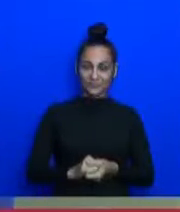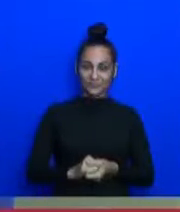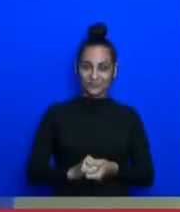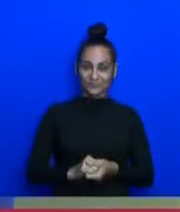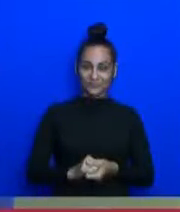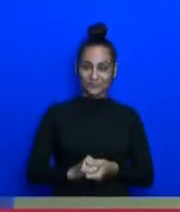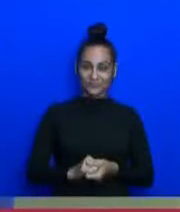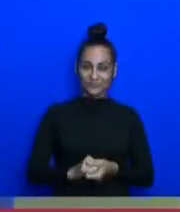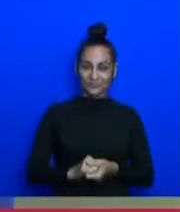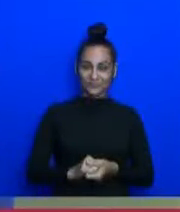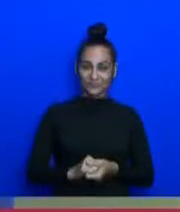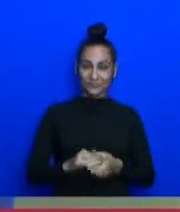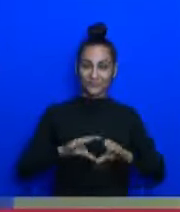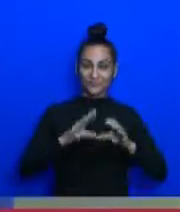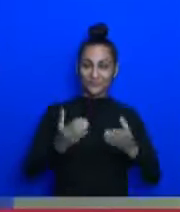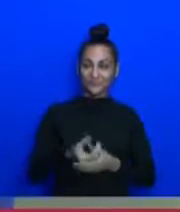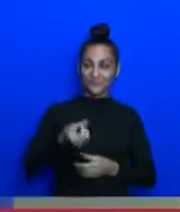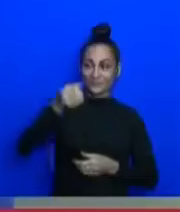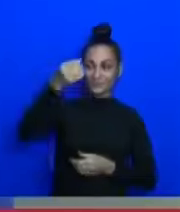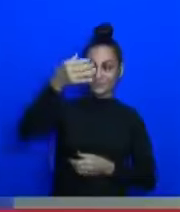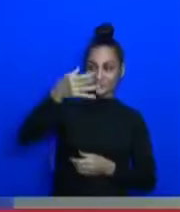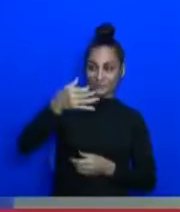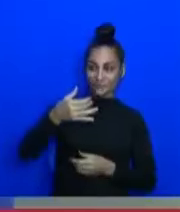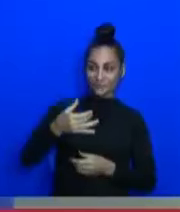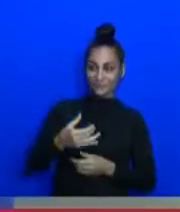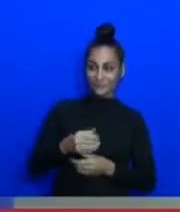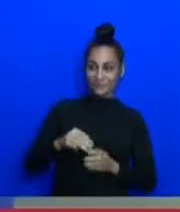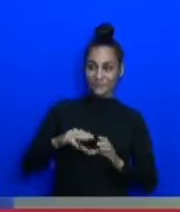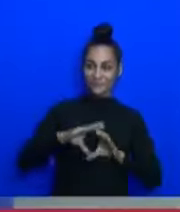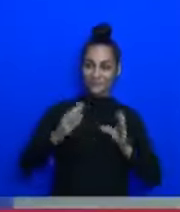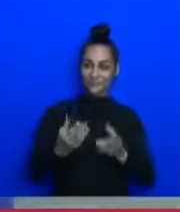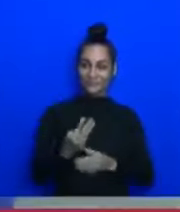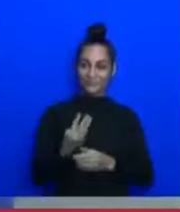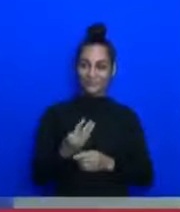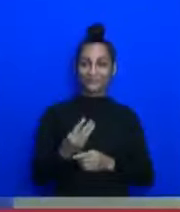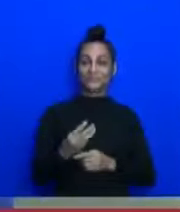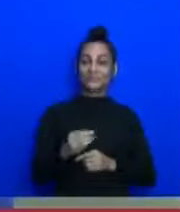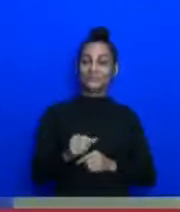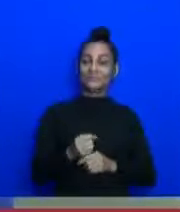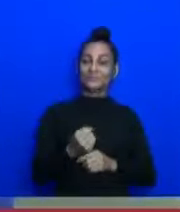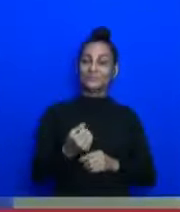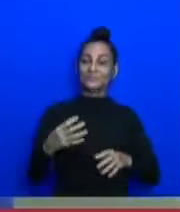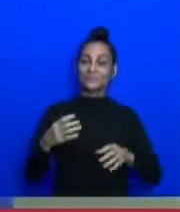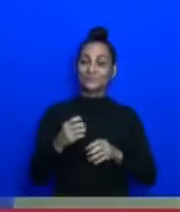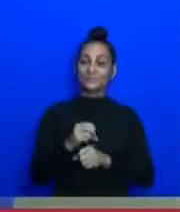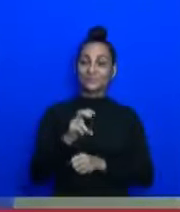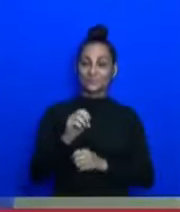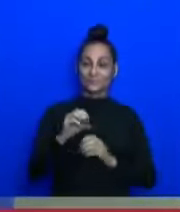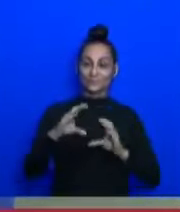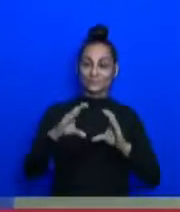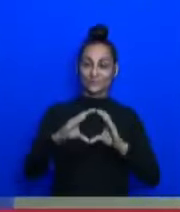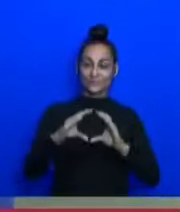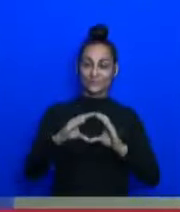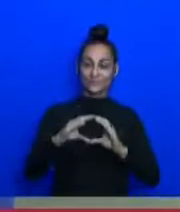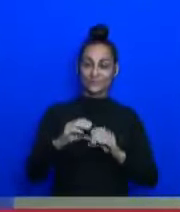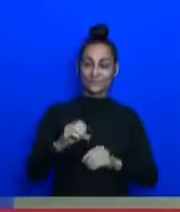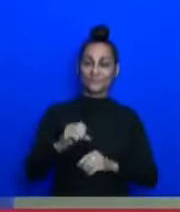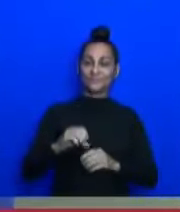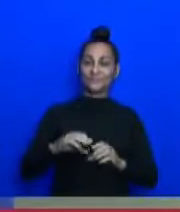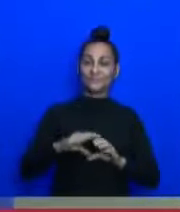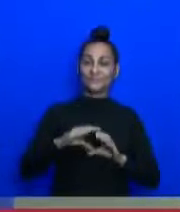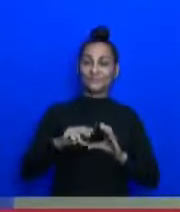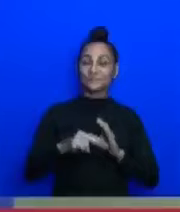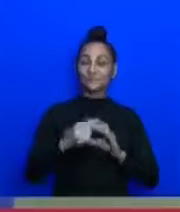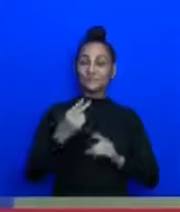As bolas irão para o suporte do Globo número 3 para que assim tenhamos as 50 bolas no Globo número 3 para o